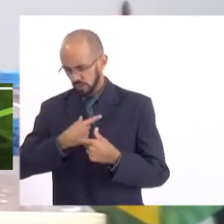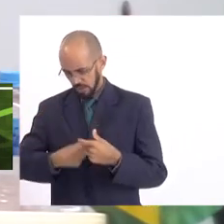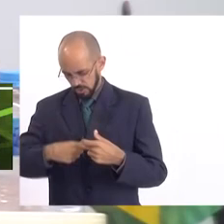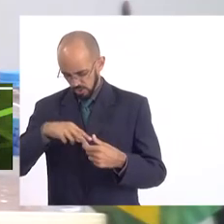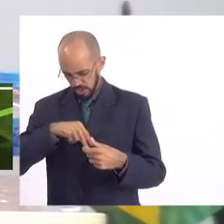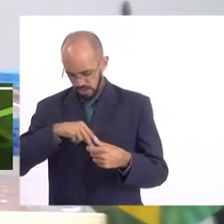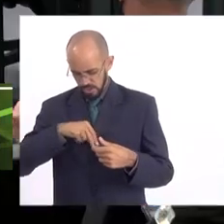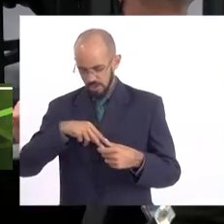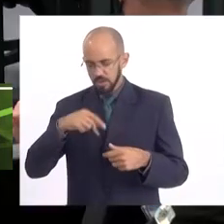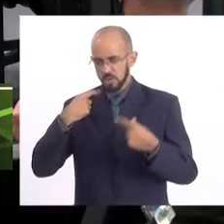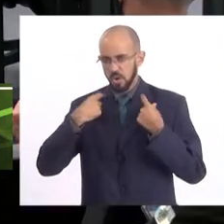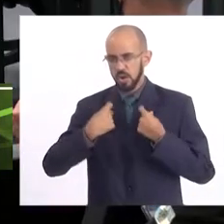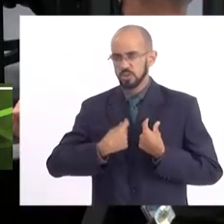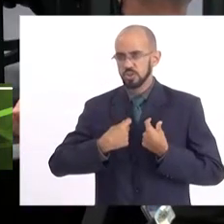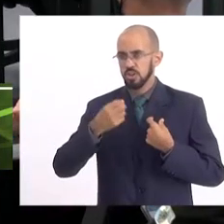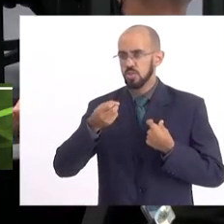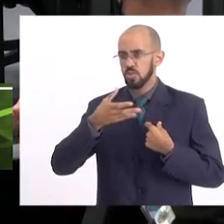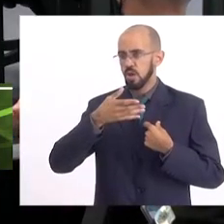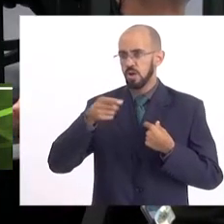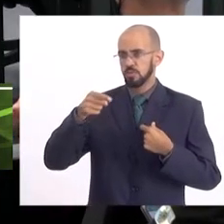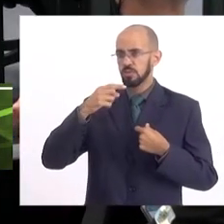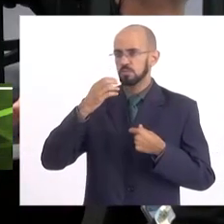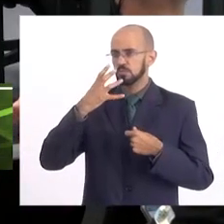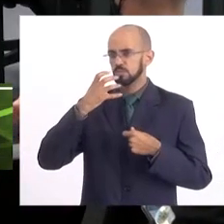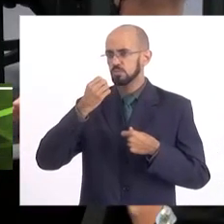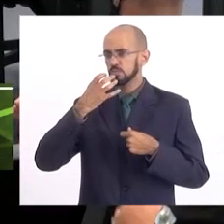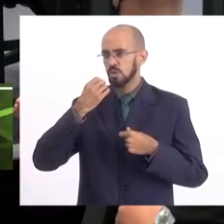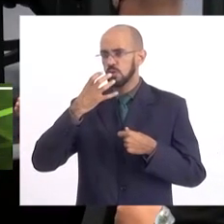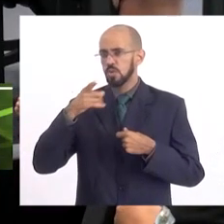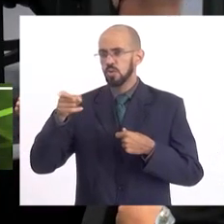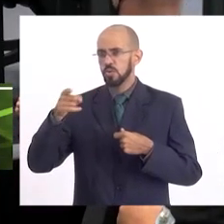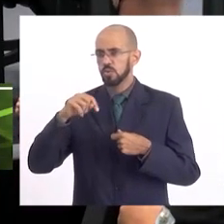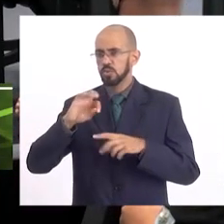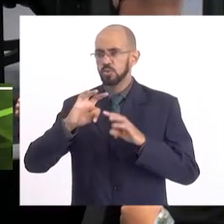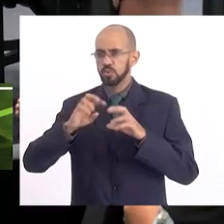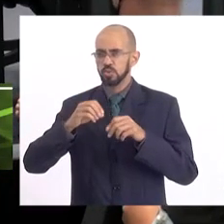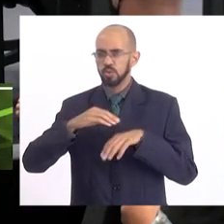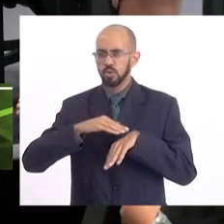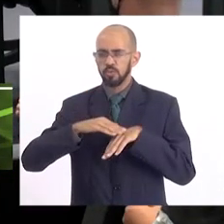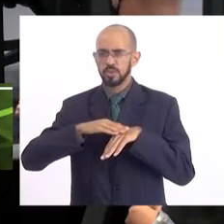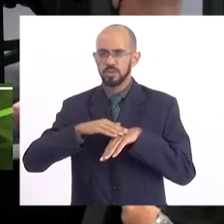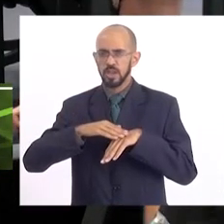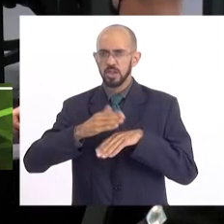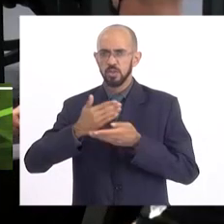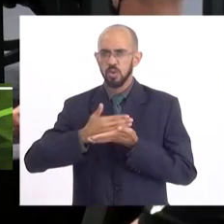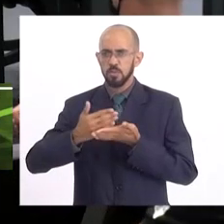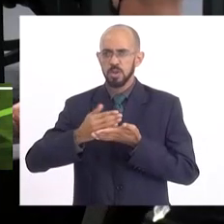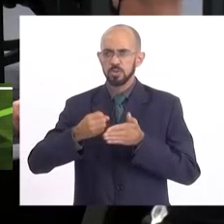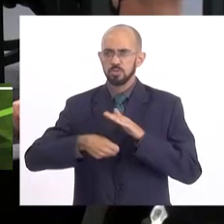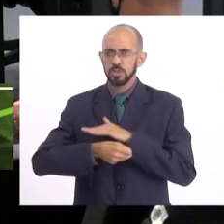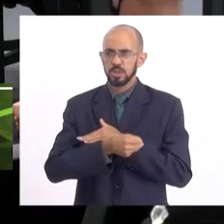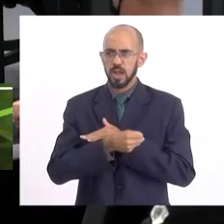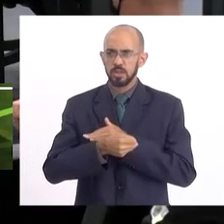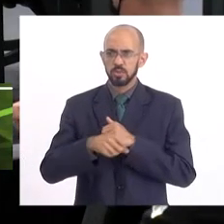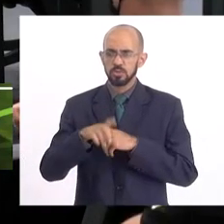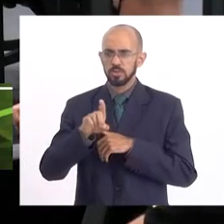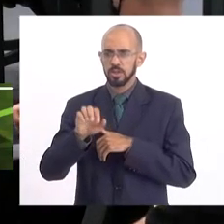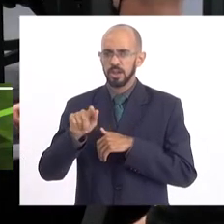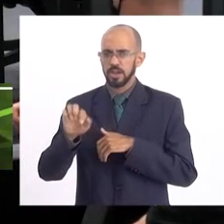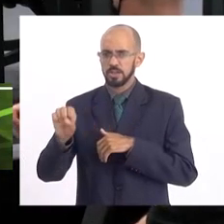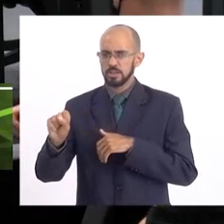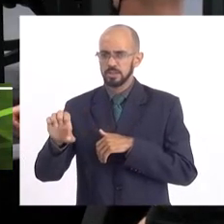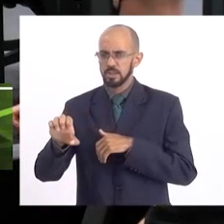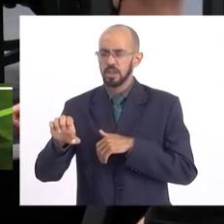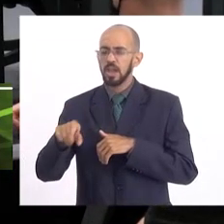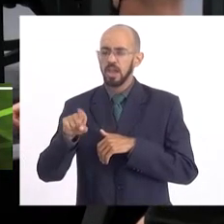muito satisfeito com o que eu falei, de fato diferenciado. É, tudo que eu conversei desde o início do mandato com o Degas, eu acho que é uma mudança de paradigma